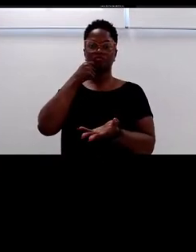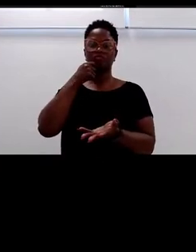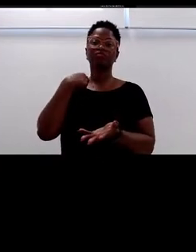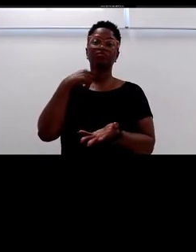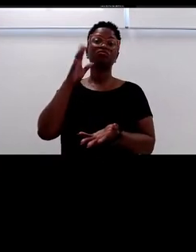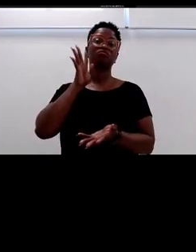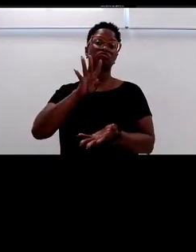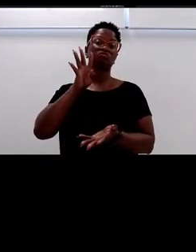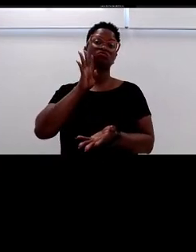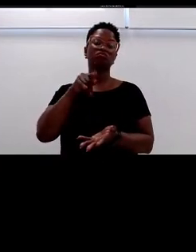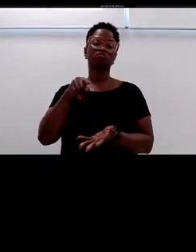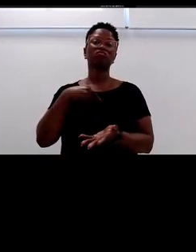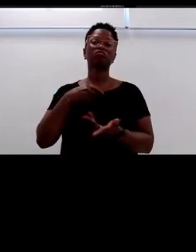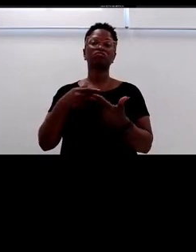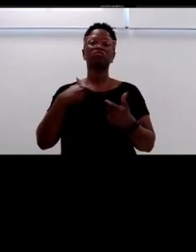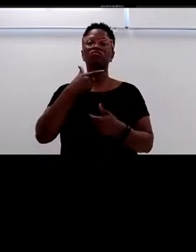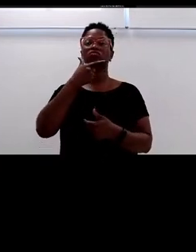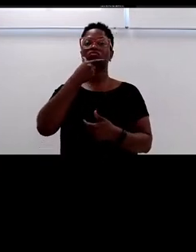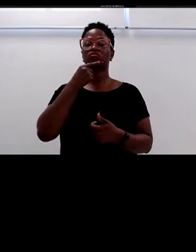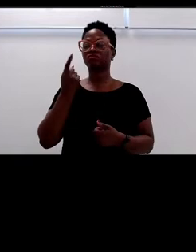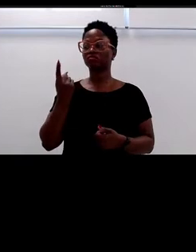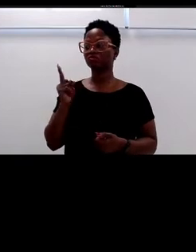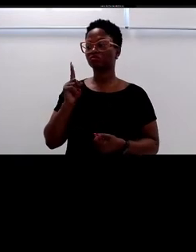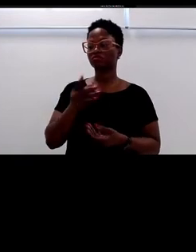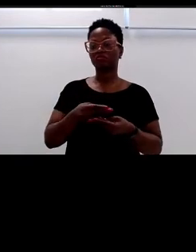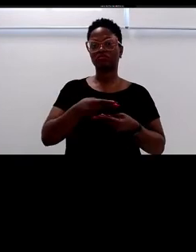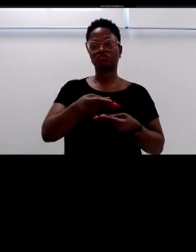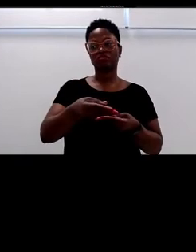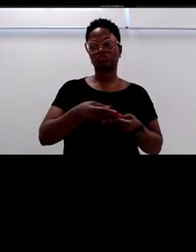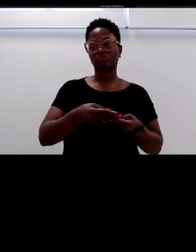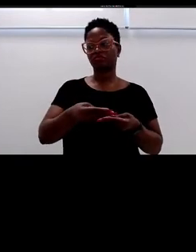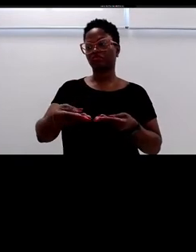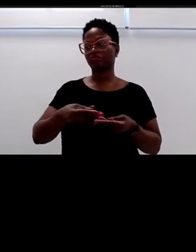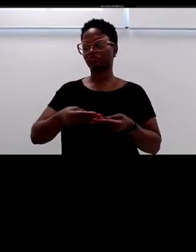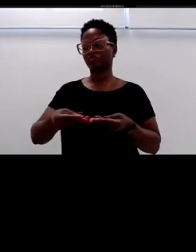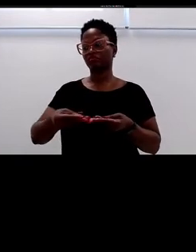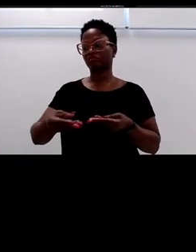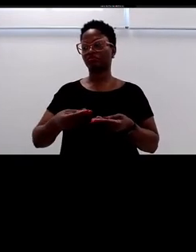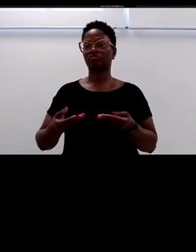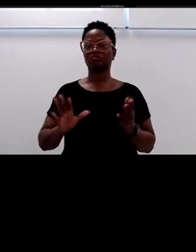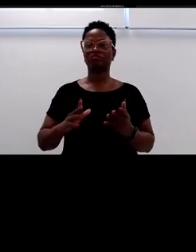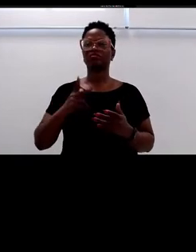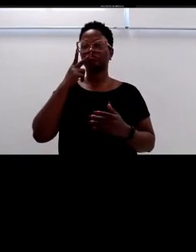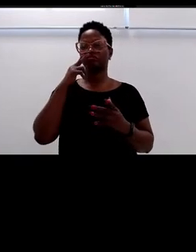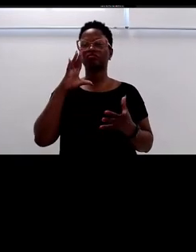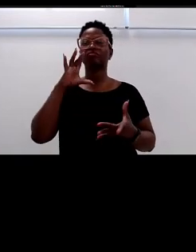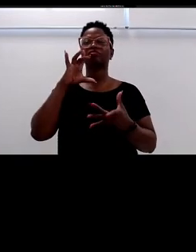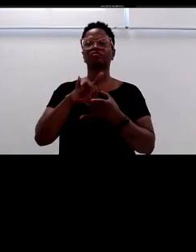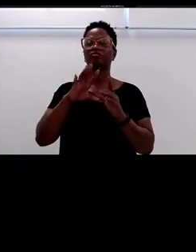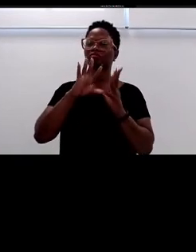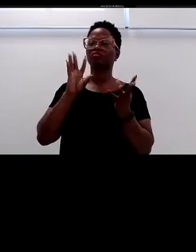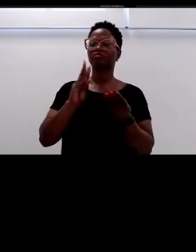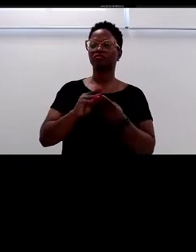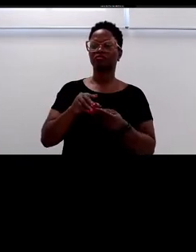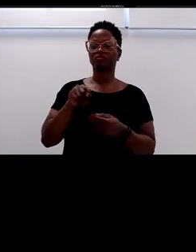o negócio do moleque chegar e dividir a questão e me baseei minha composição nisso.